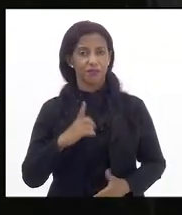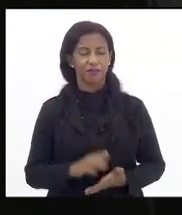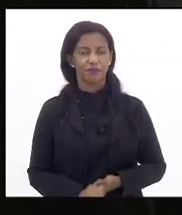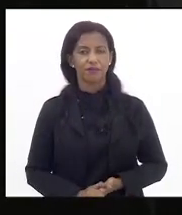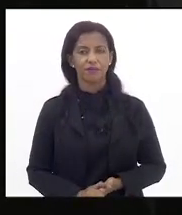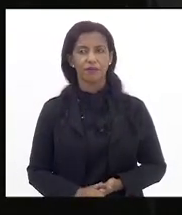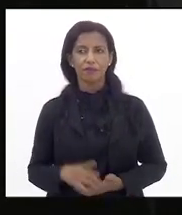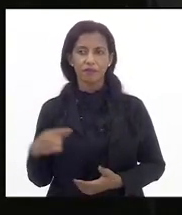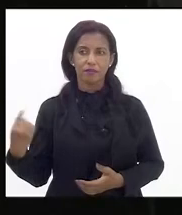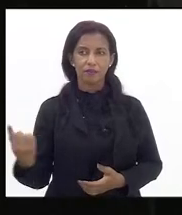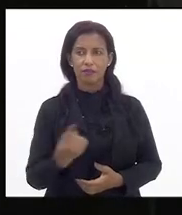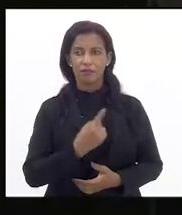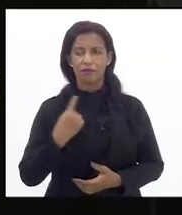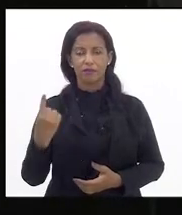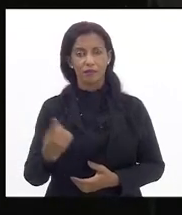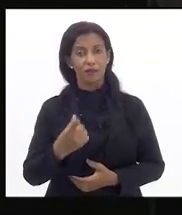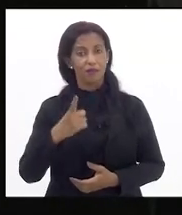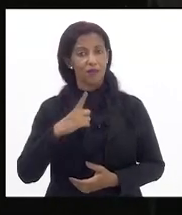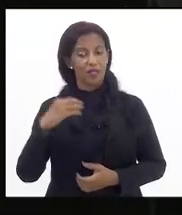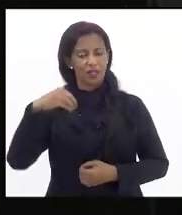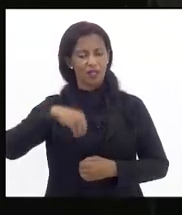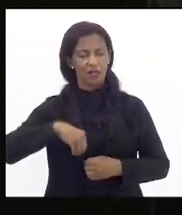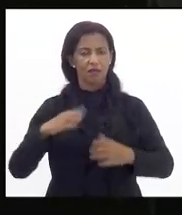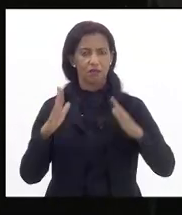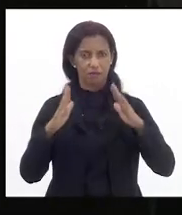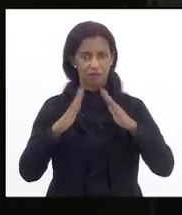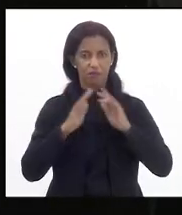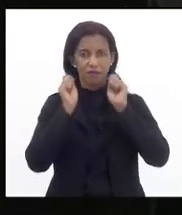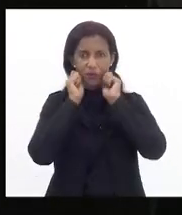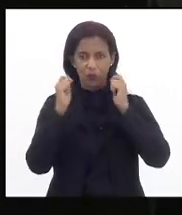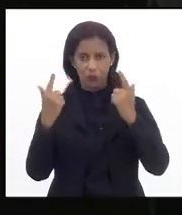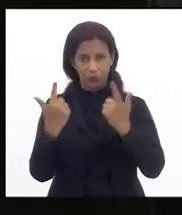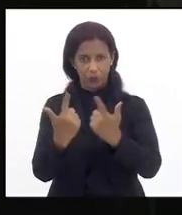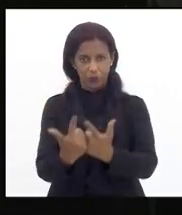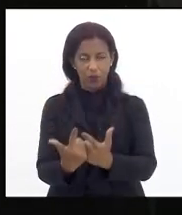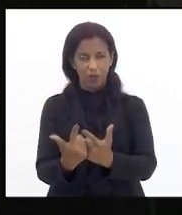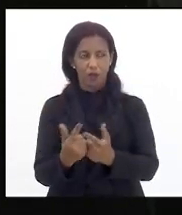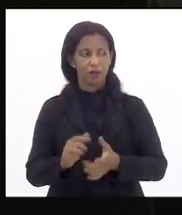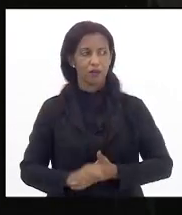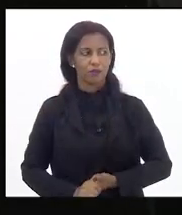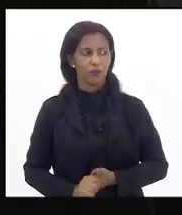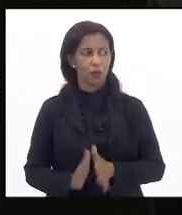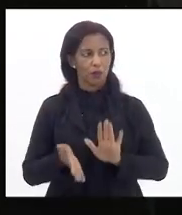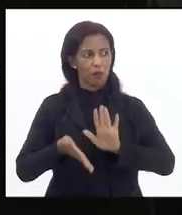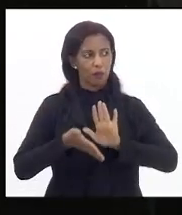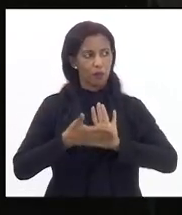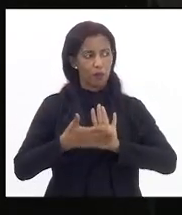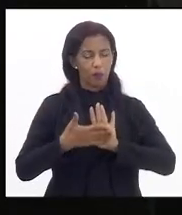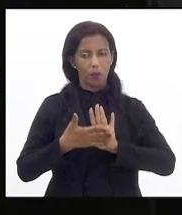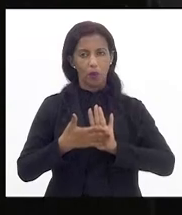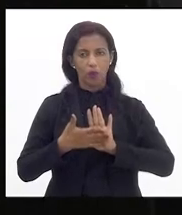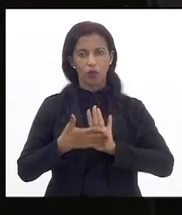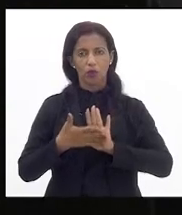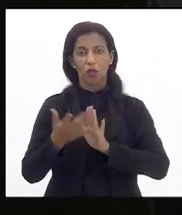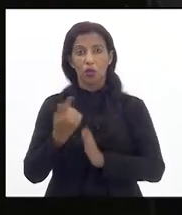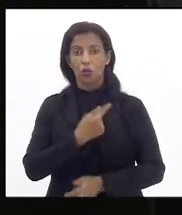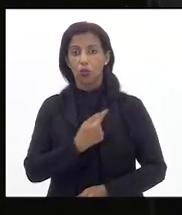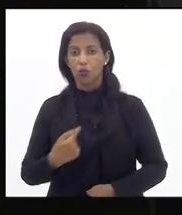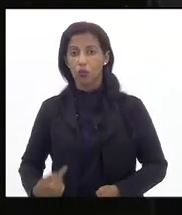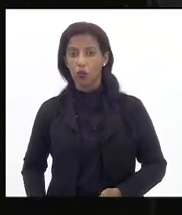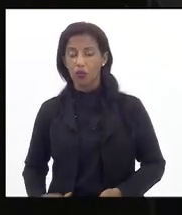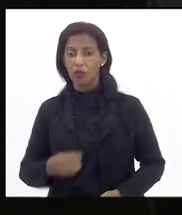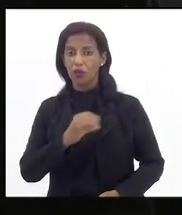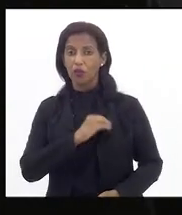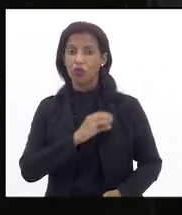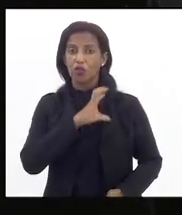para que a gente tem aqui dentro da casa e é uma proposta vindo do governo de